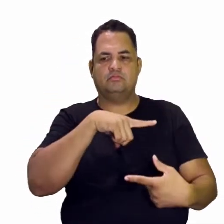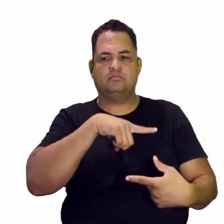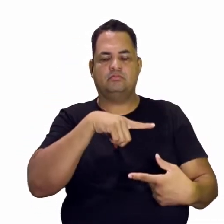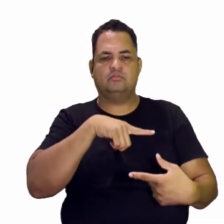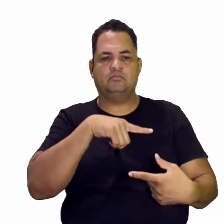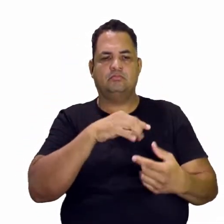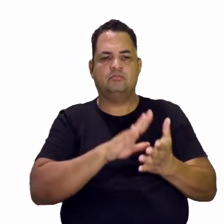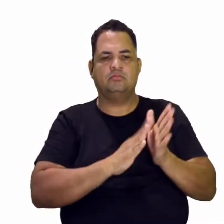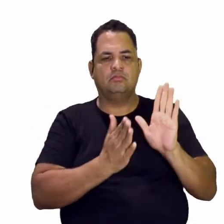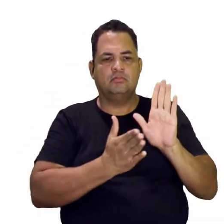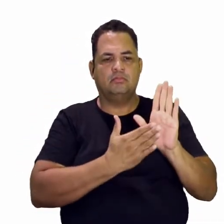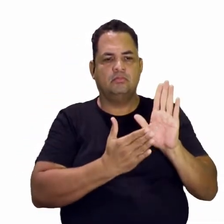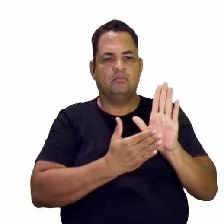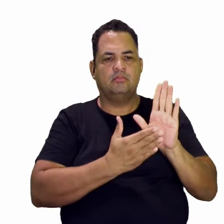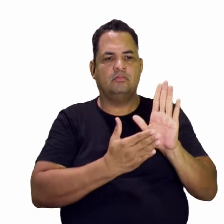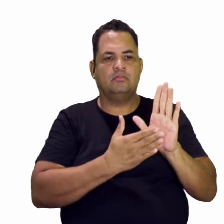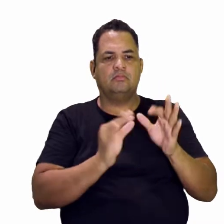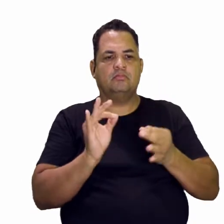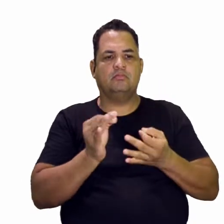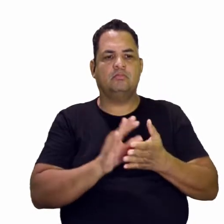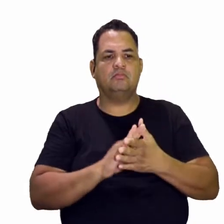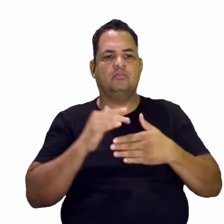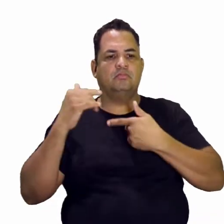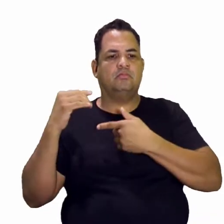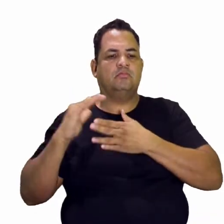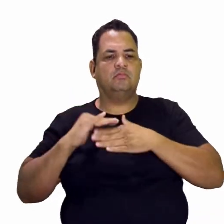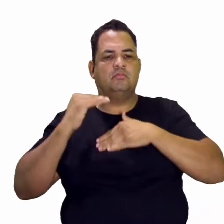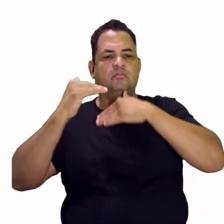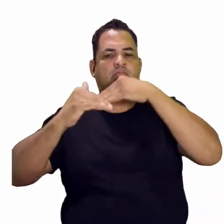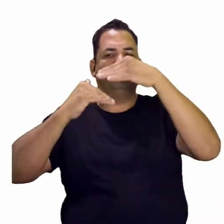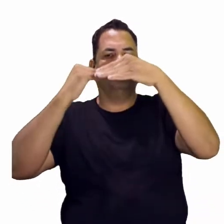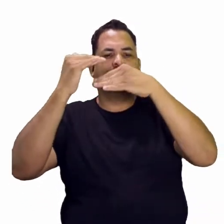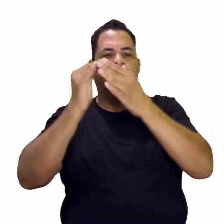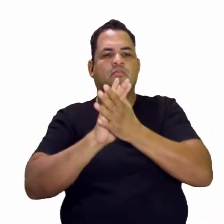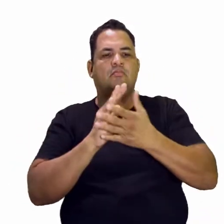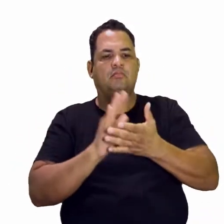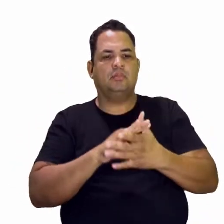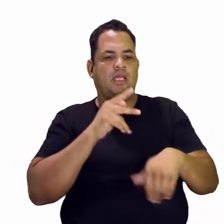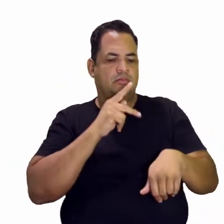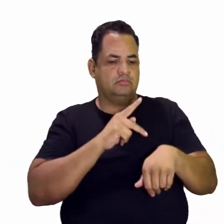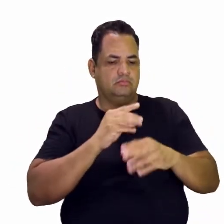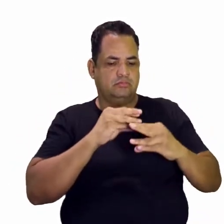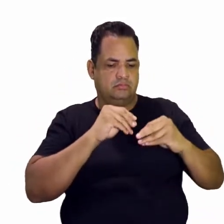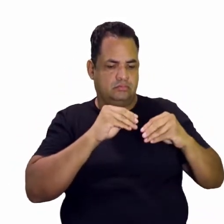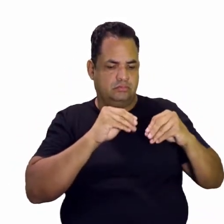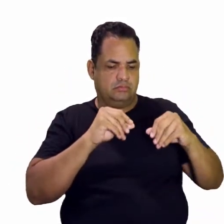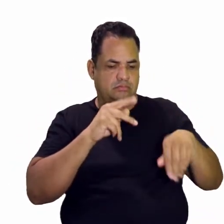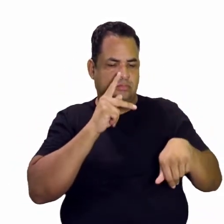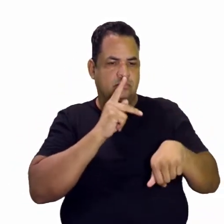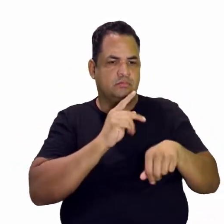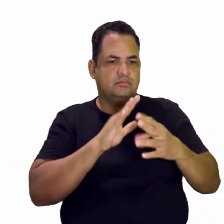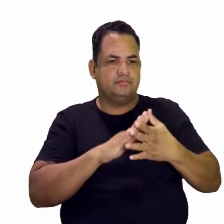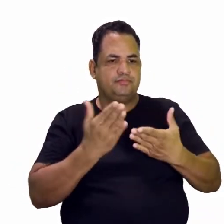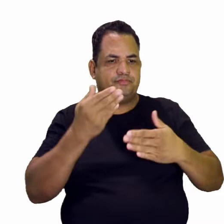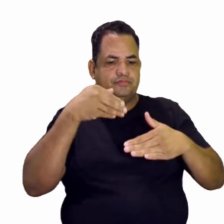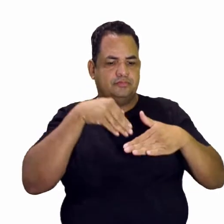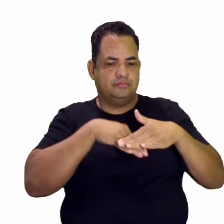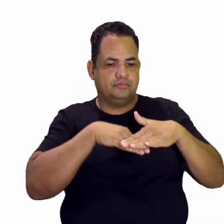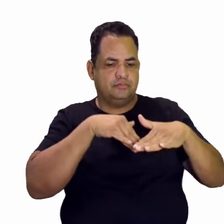essas evidências, né, evolutivas, que são os nossos fósseis. E esses fósseis podem